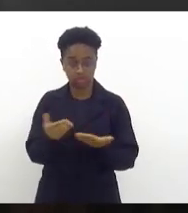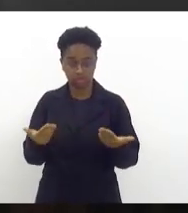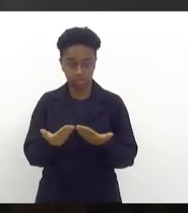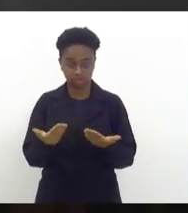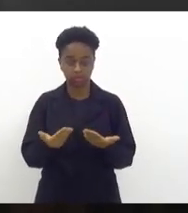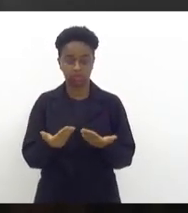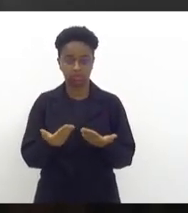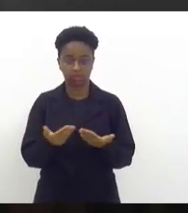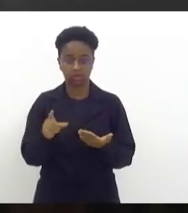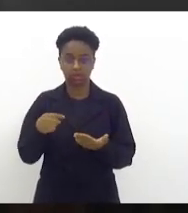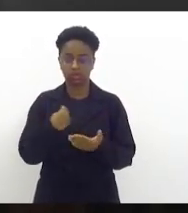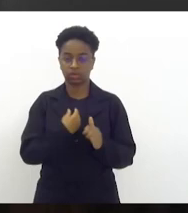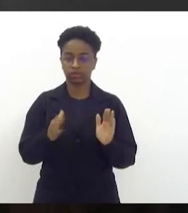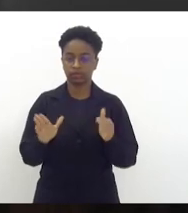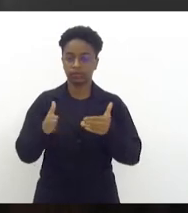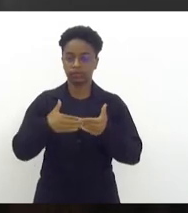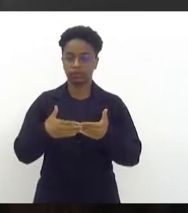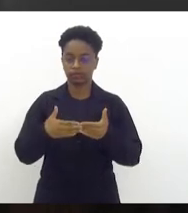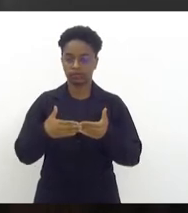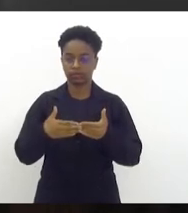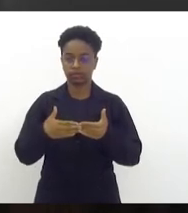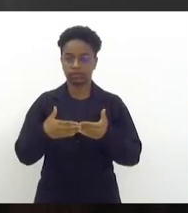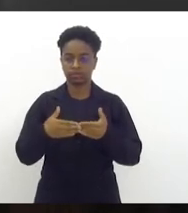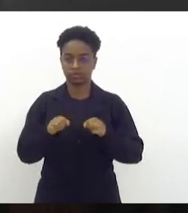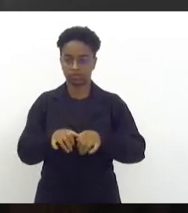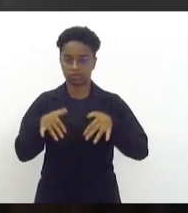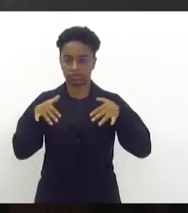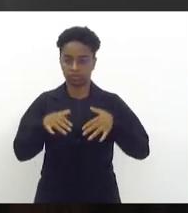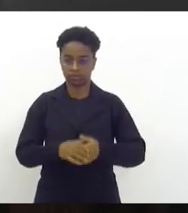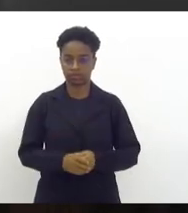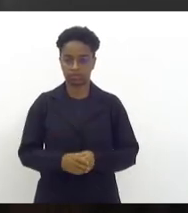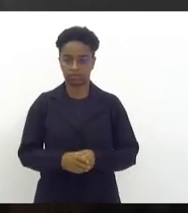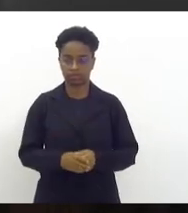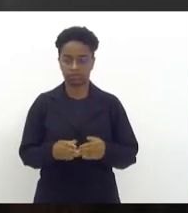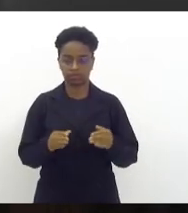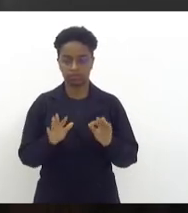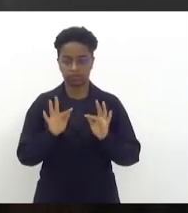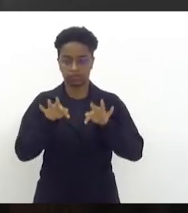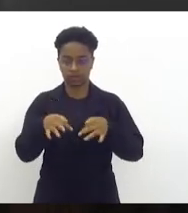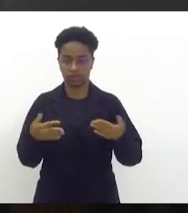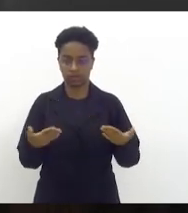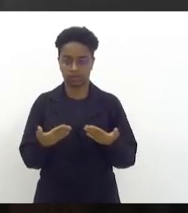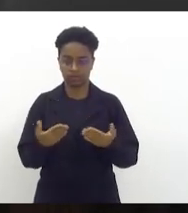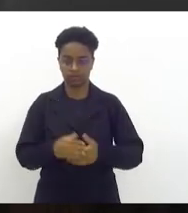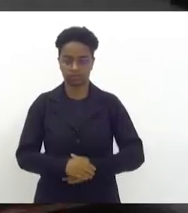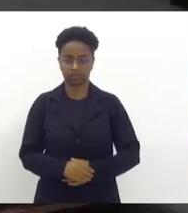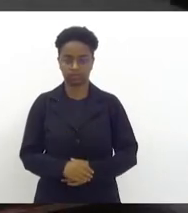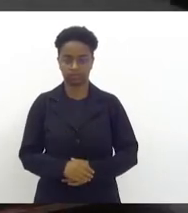inscrito, a presidência encerra a presente sessão. Está encerrada a sessão.